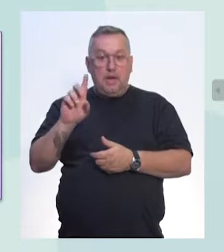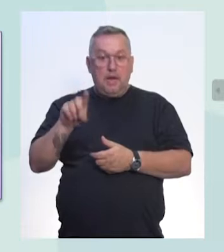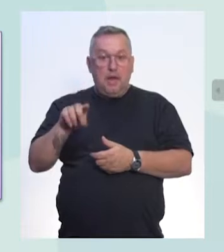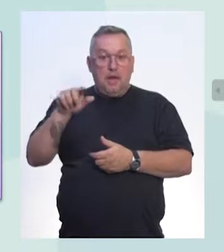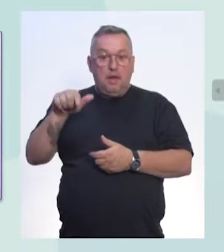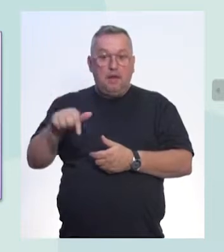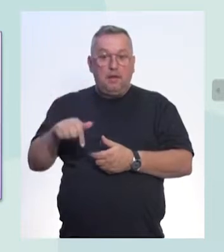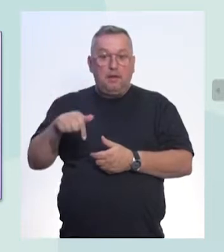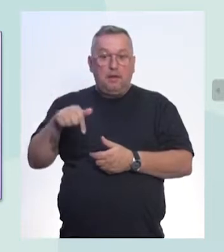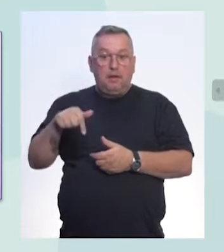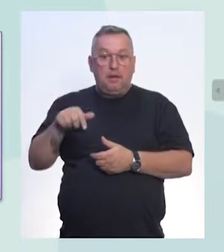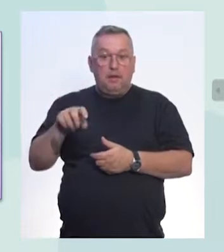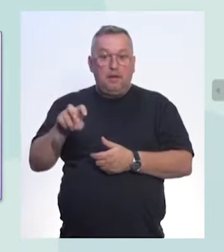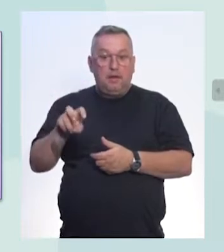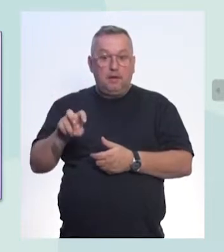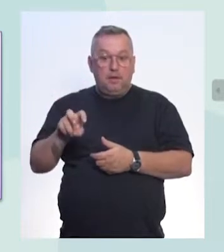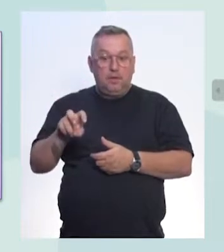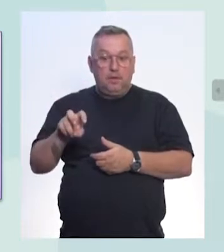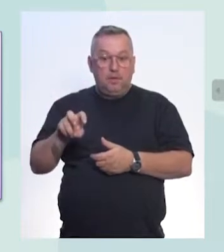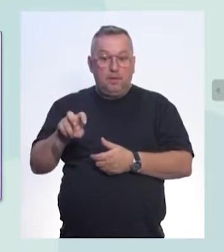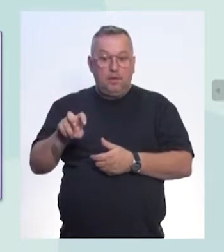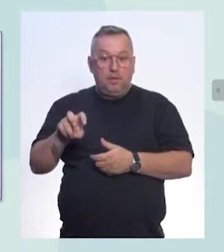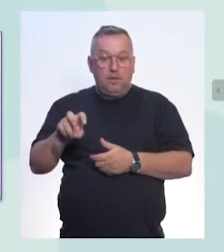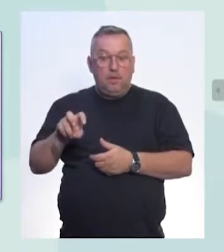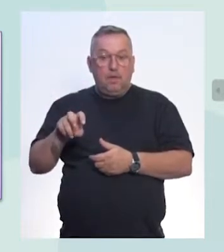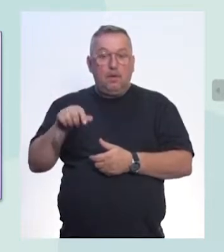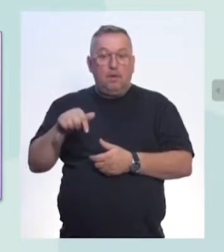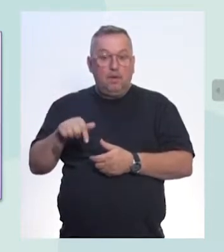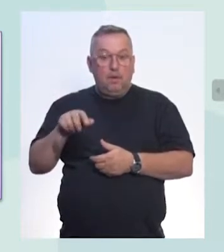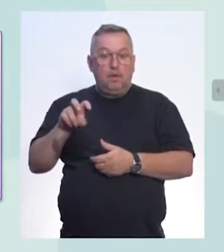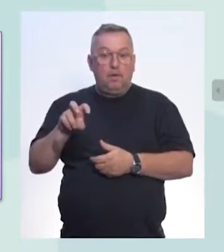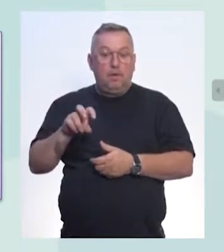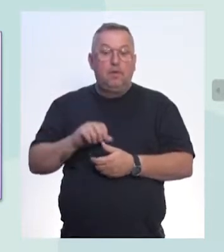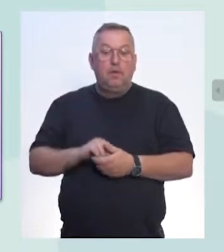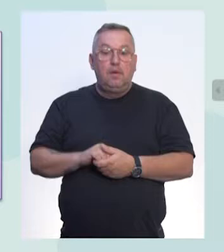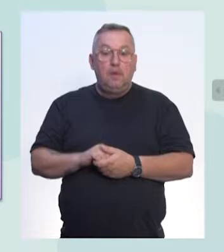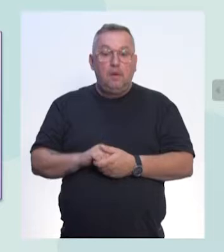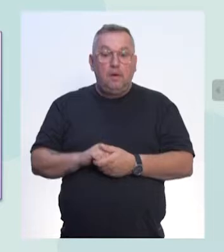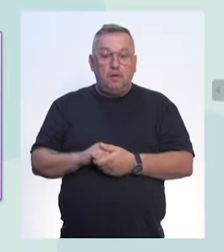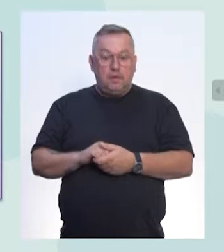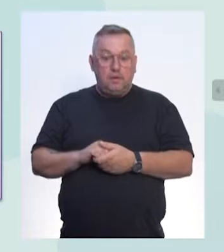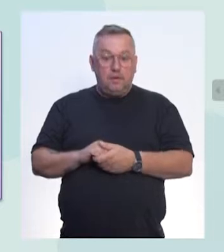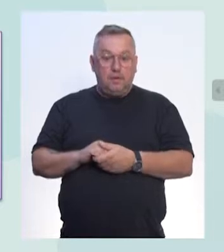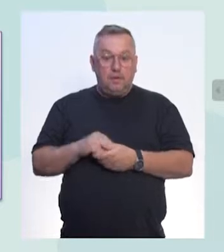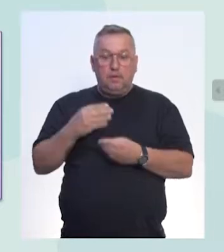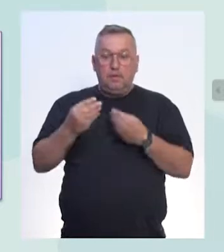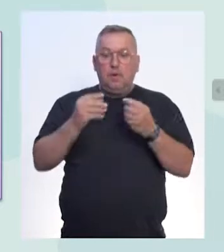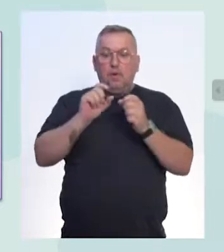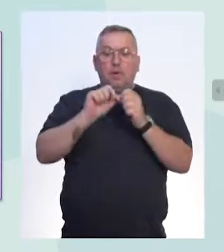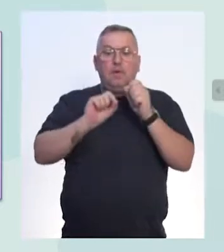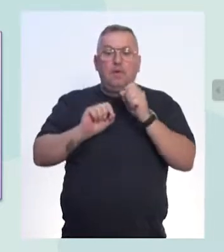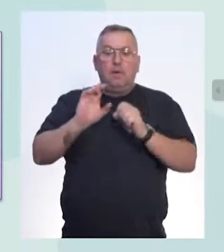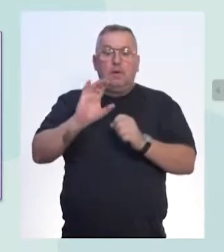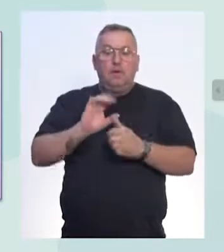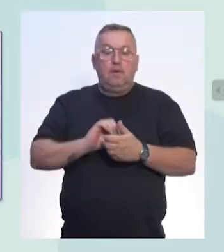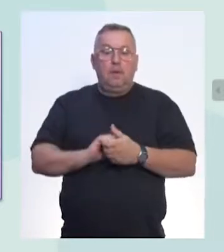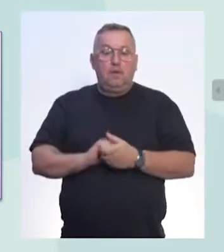quanto por dia? Por dia, no máximo, 75. Então, como é que vai ficar isso